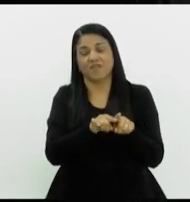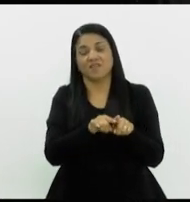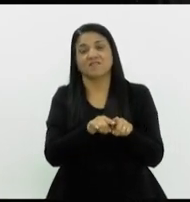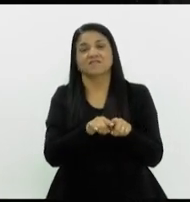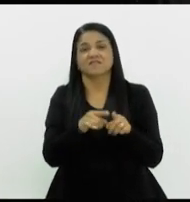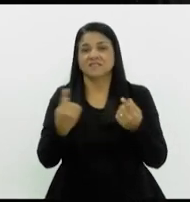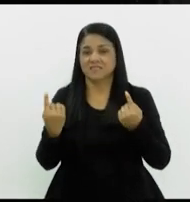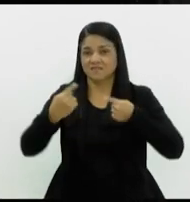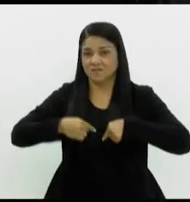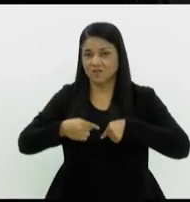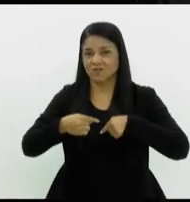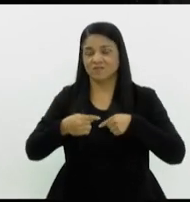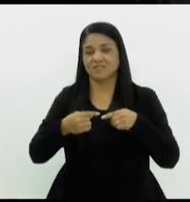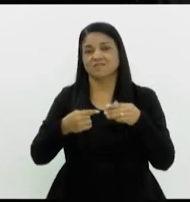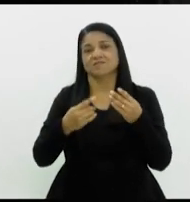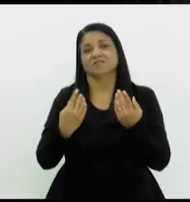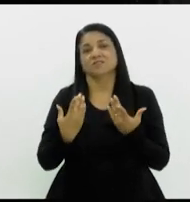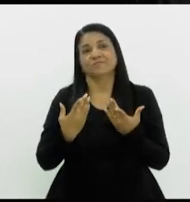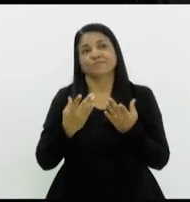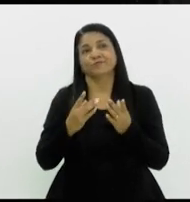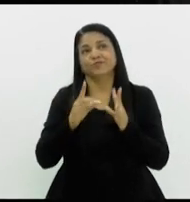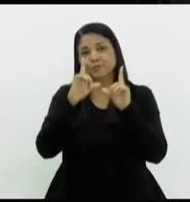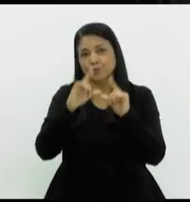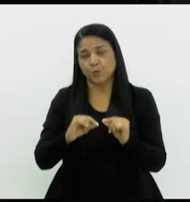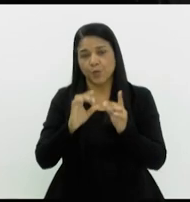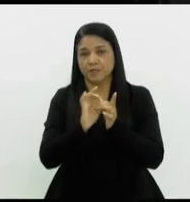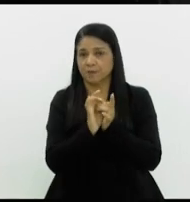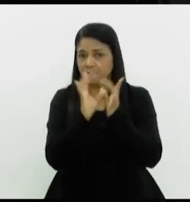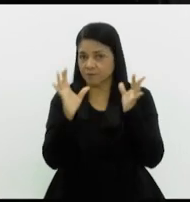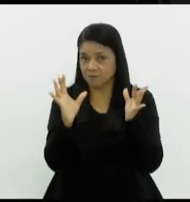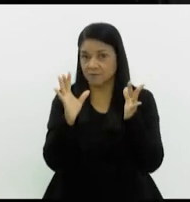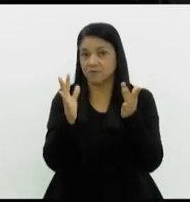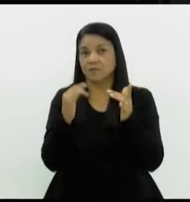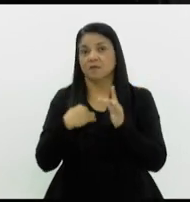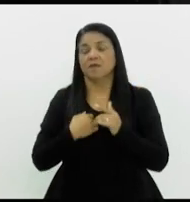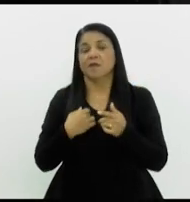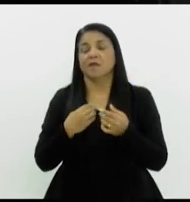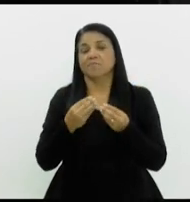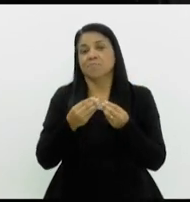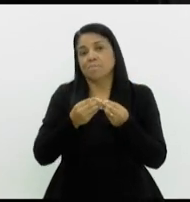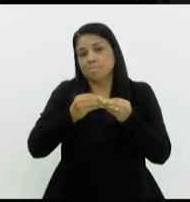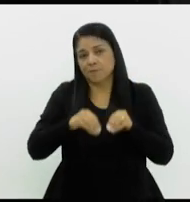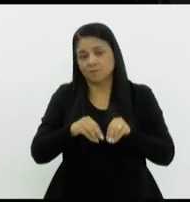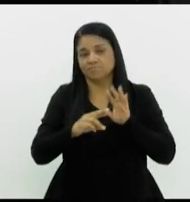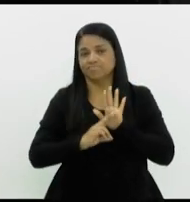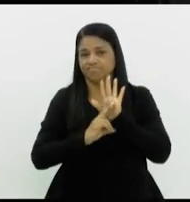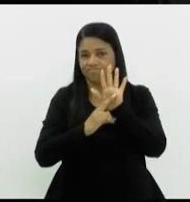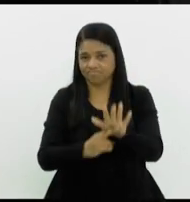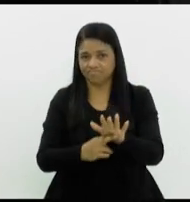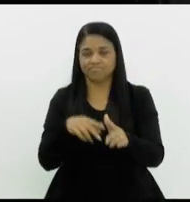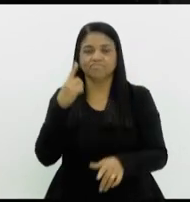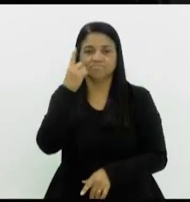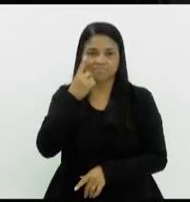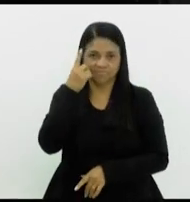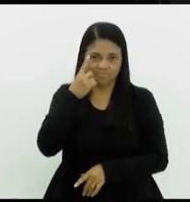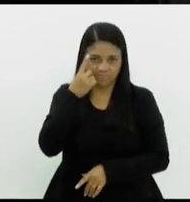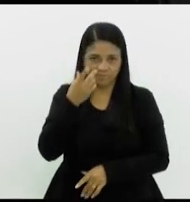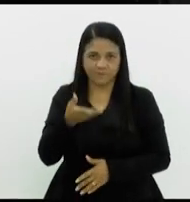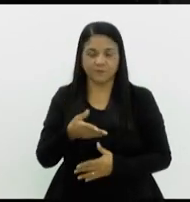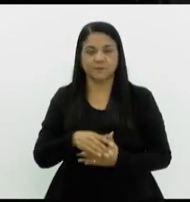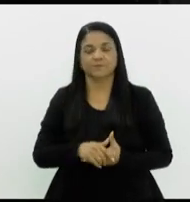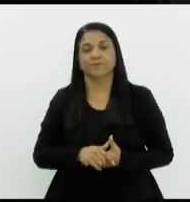do processo democrático e compromete a representatividade dos legisladores.